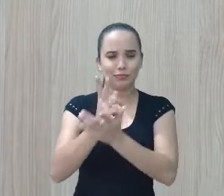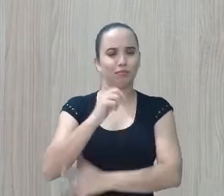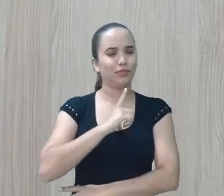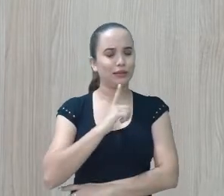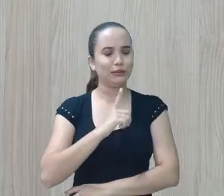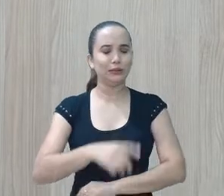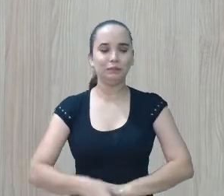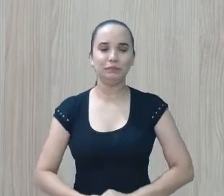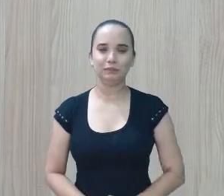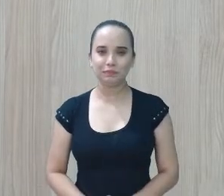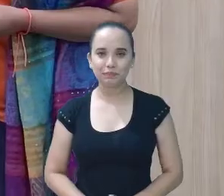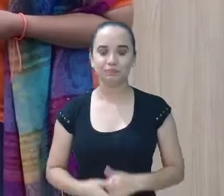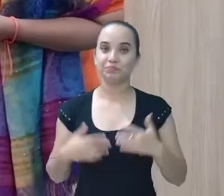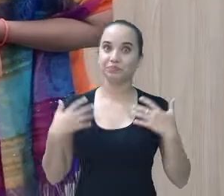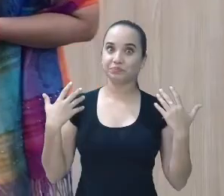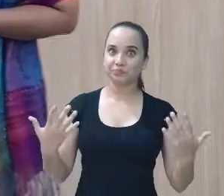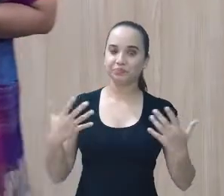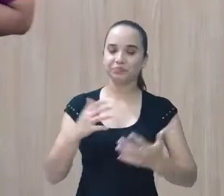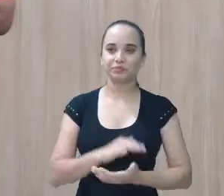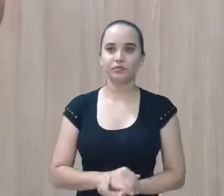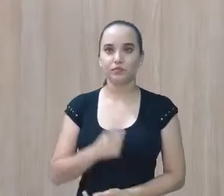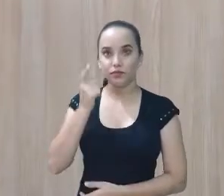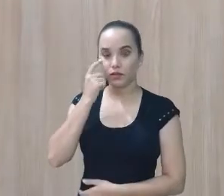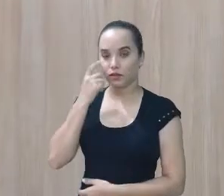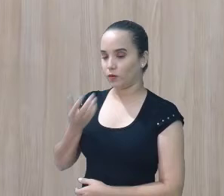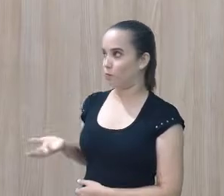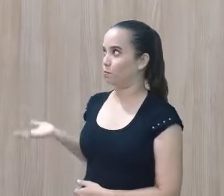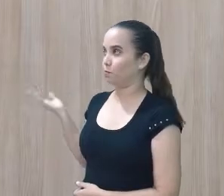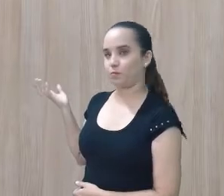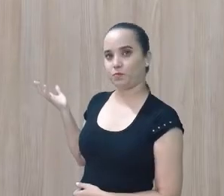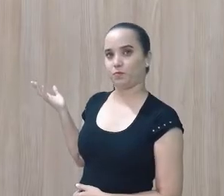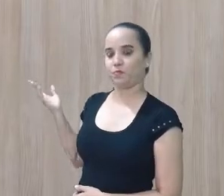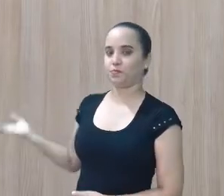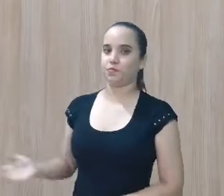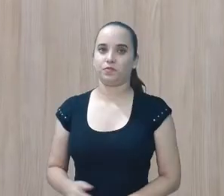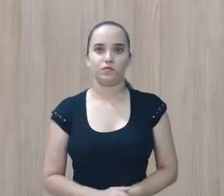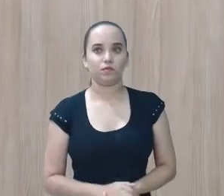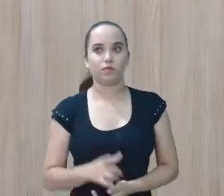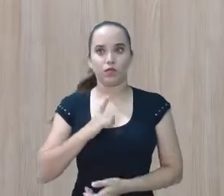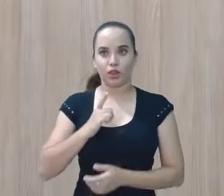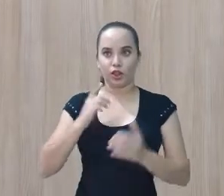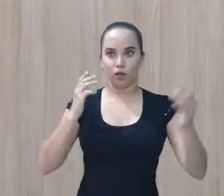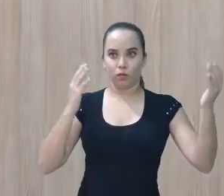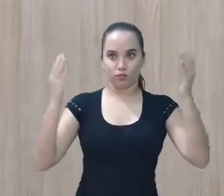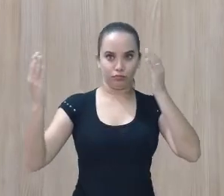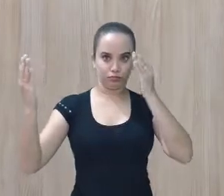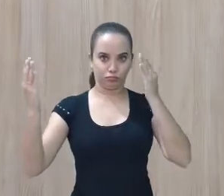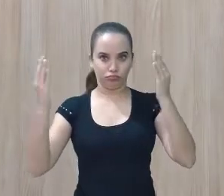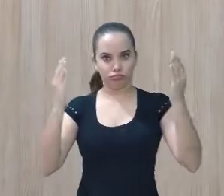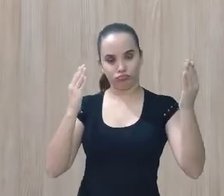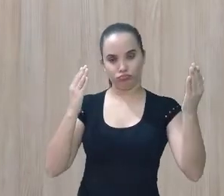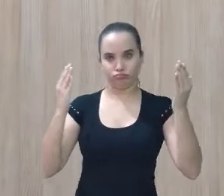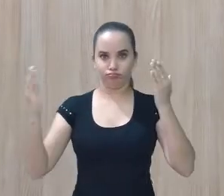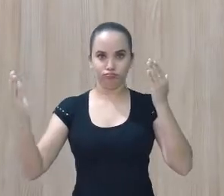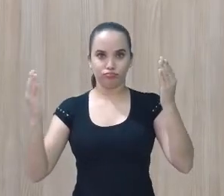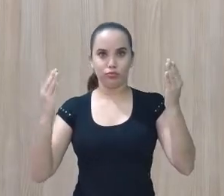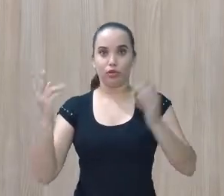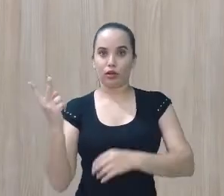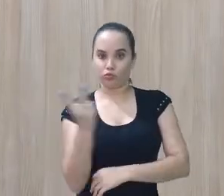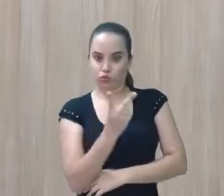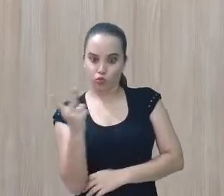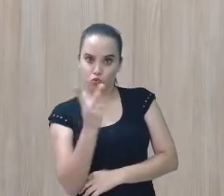existiu isso. Bom, aí aqui vocês estão vendo, eu fiz um parâmetro, tá? Uma